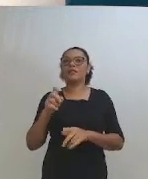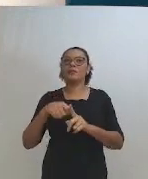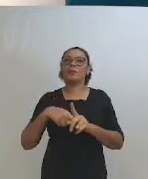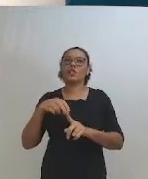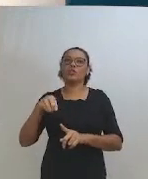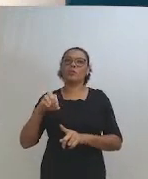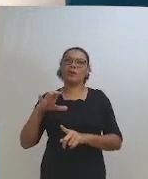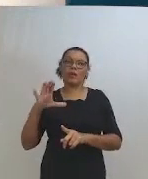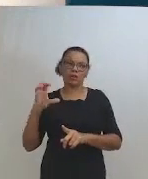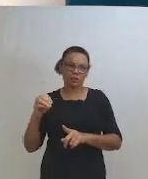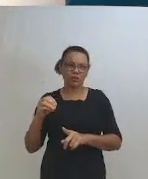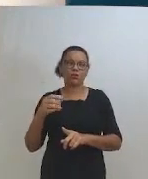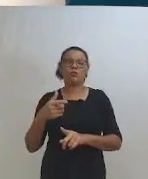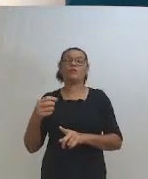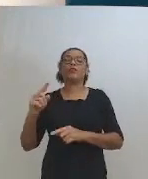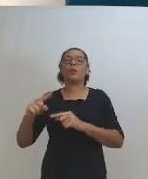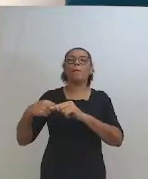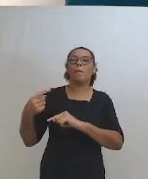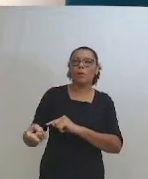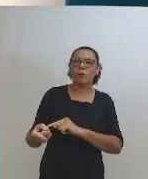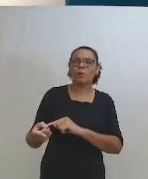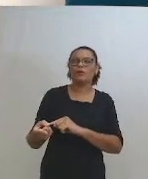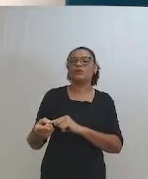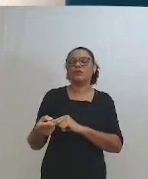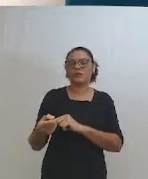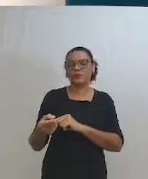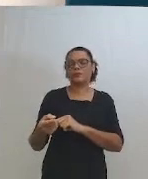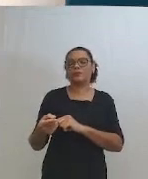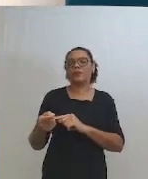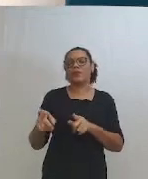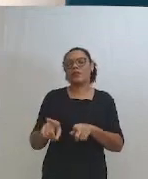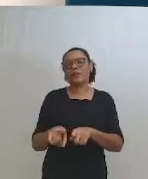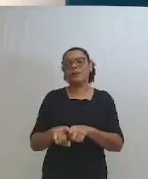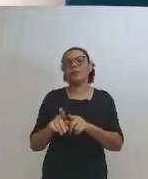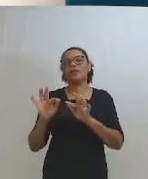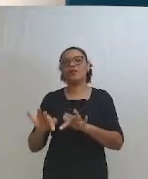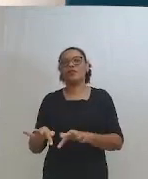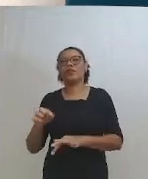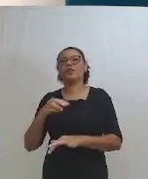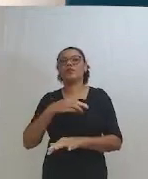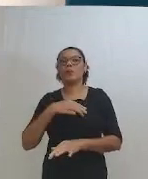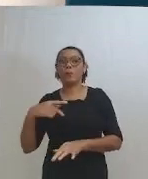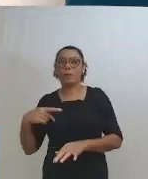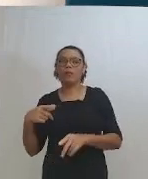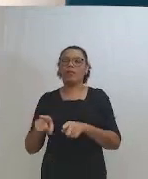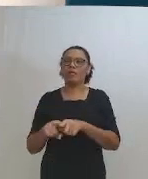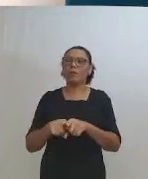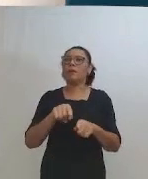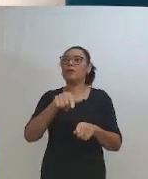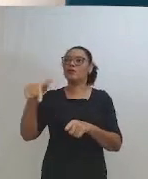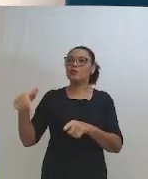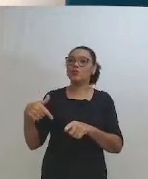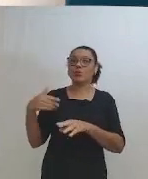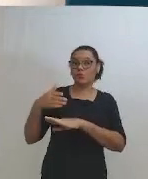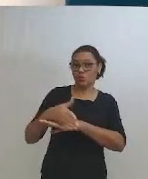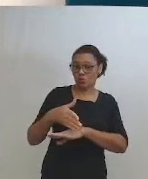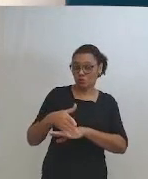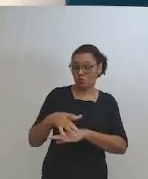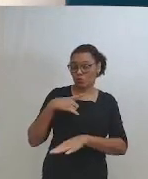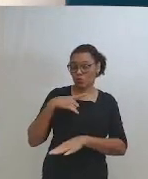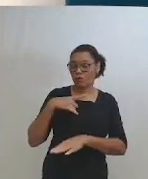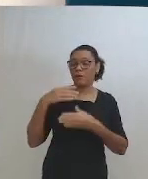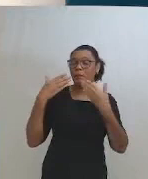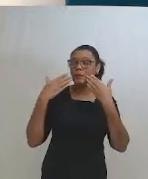em seguida, tanto as alegações finais do Ministério Público quanto dos demais envolvidos foi apresentada no menor prazo possível.